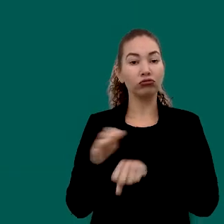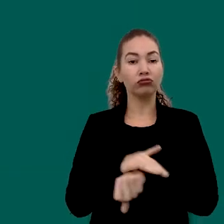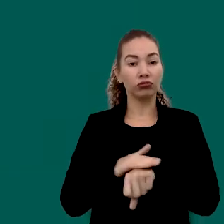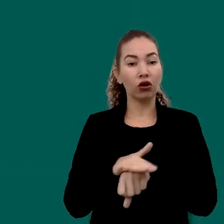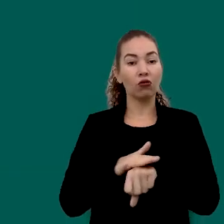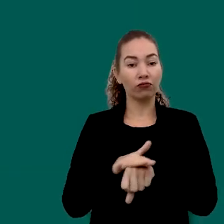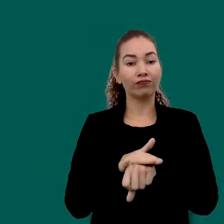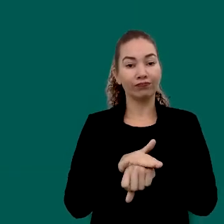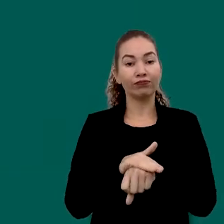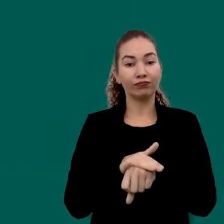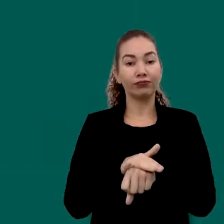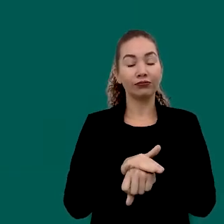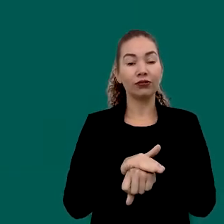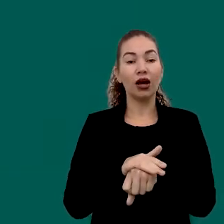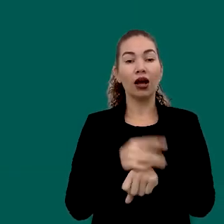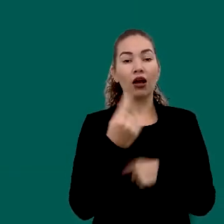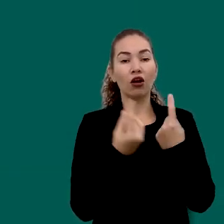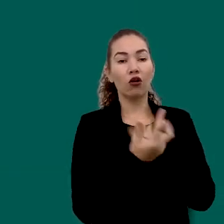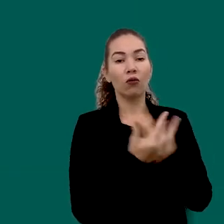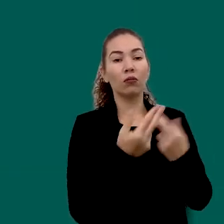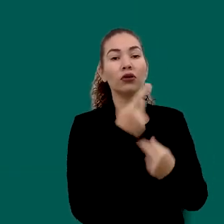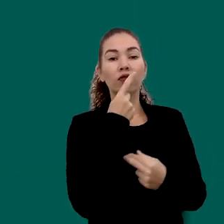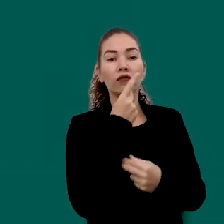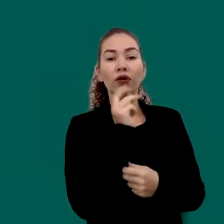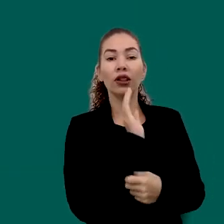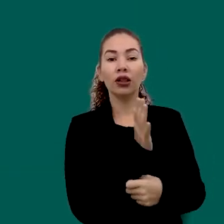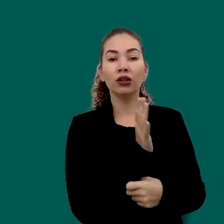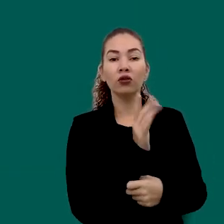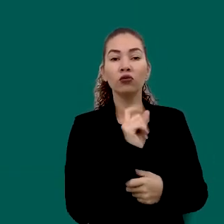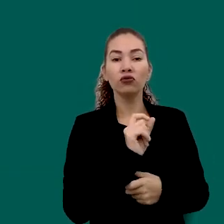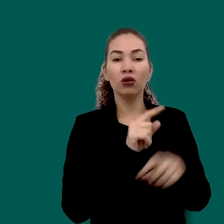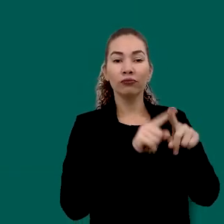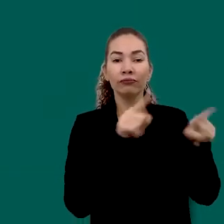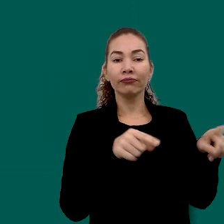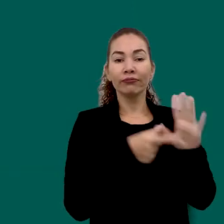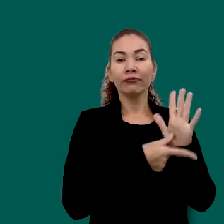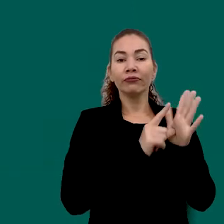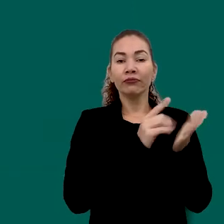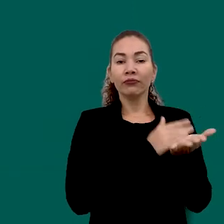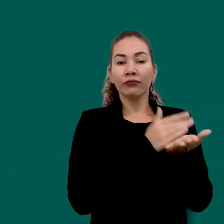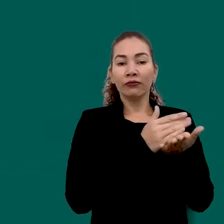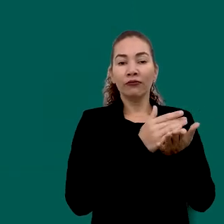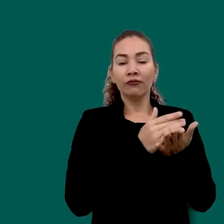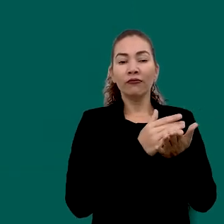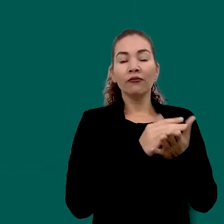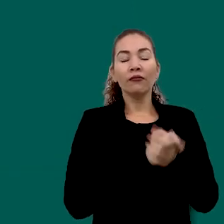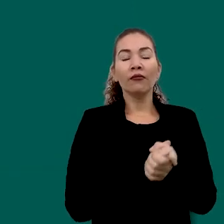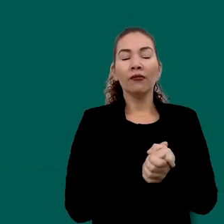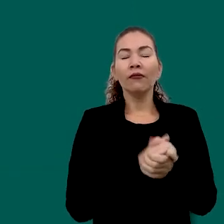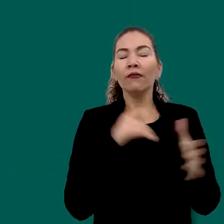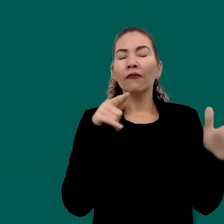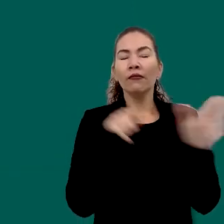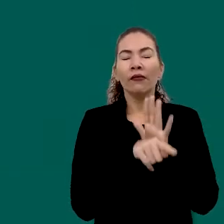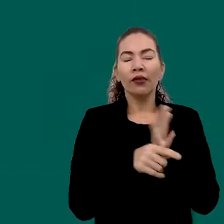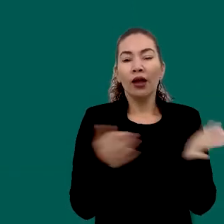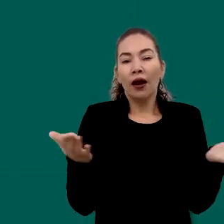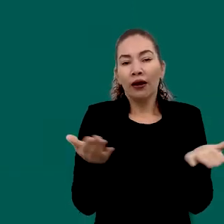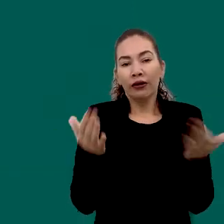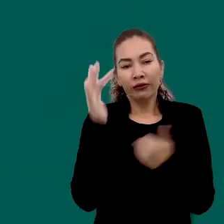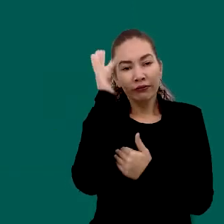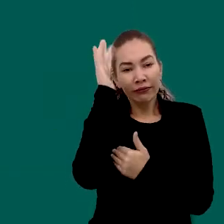conversar, e algumas coisas a gente acabou falando ali na antessala antes da gente começar a conversa. Fica a pergunta para a gente